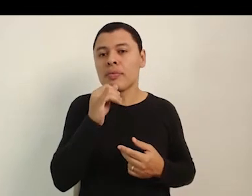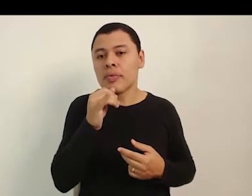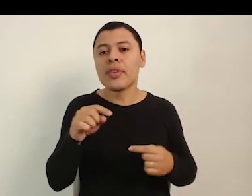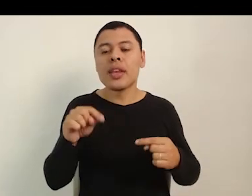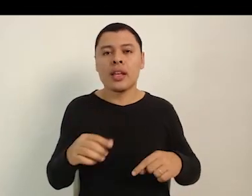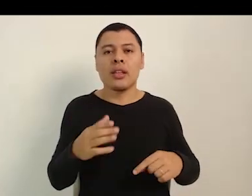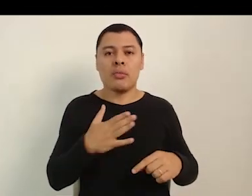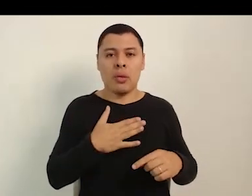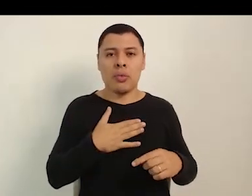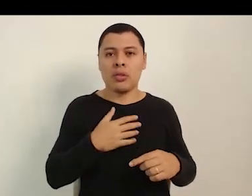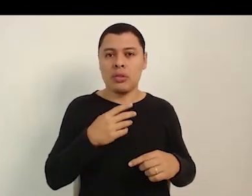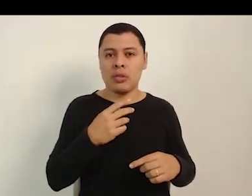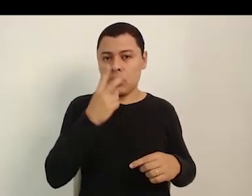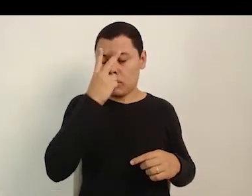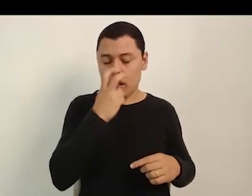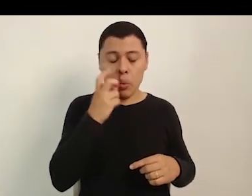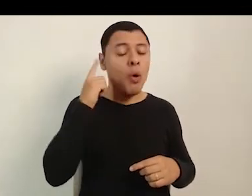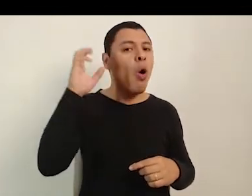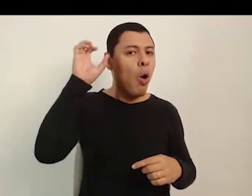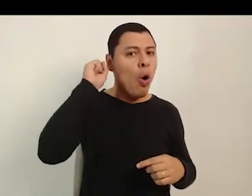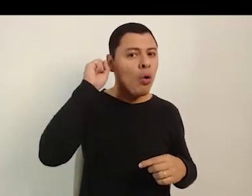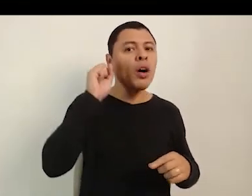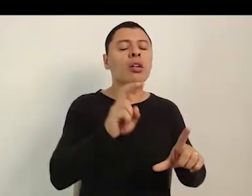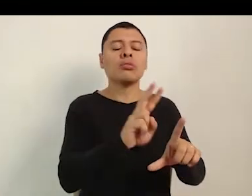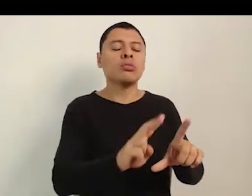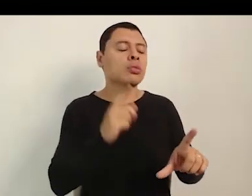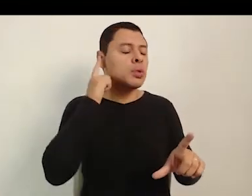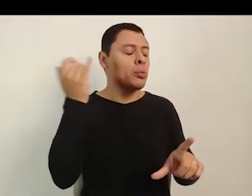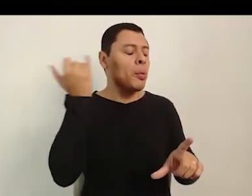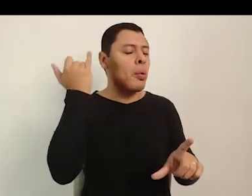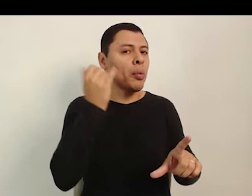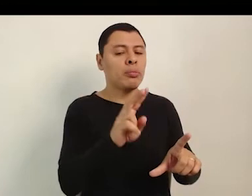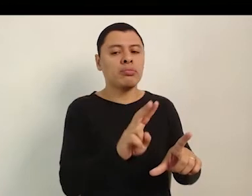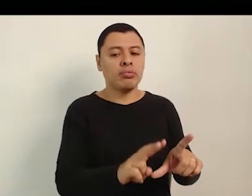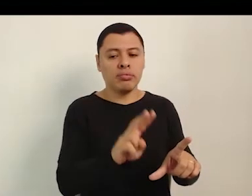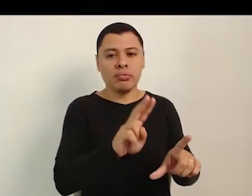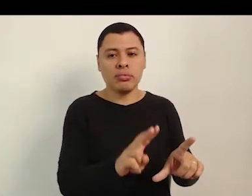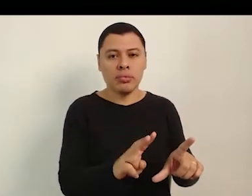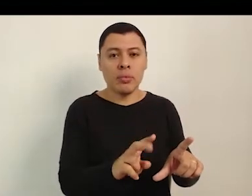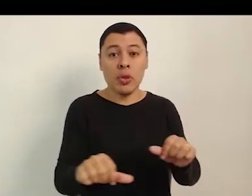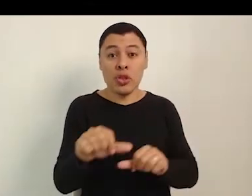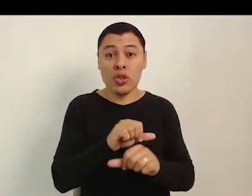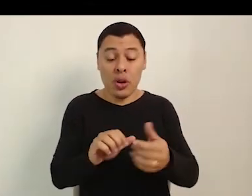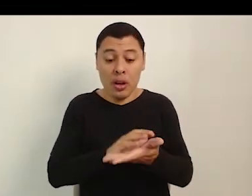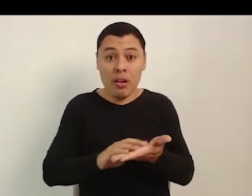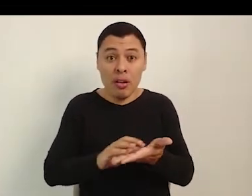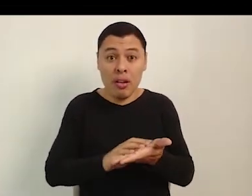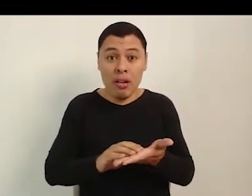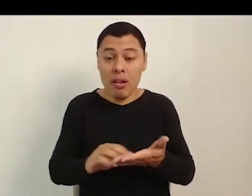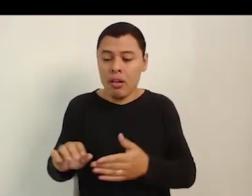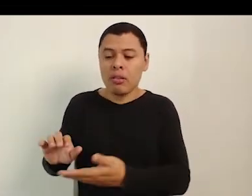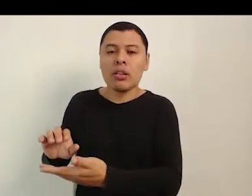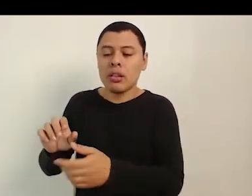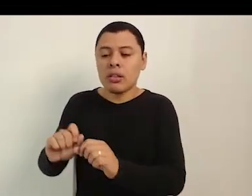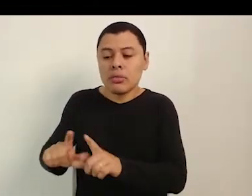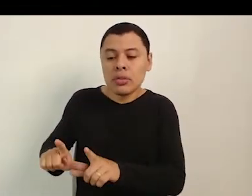para mim, para o Gil que está aqui no chat, né, a gente tem a saída de tudo isso em Braille. E ela pode sentir ali na ponta dos dedos,